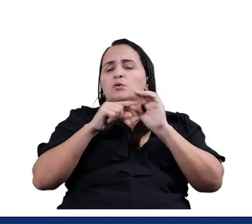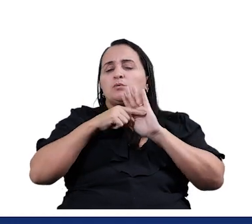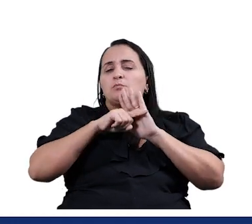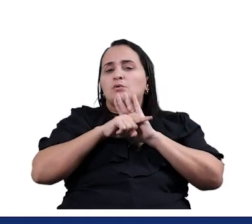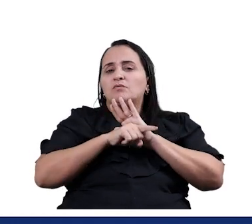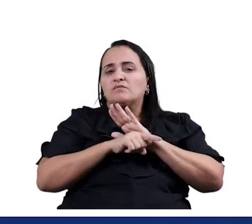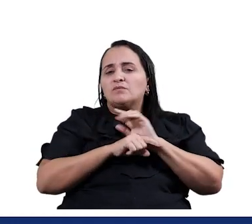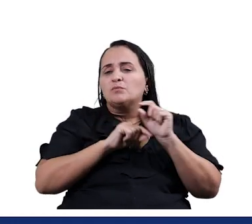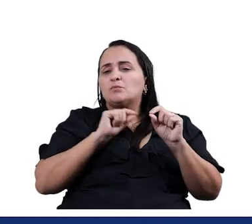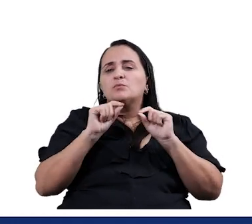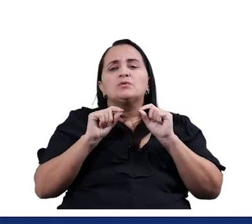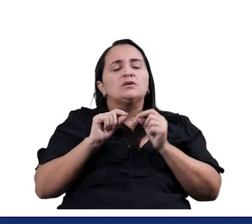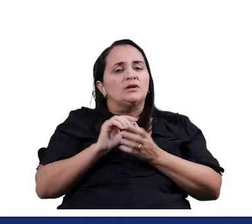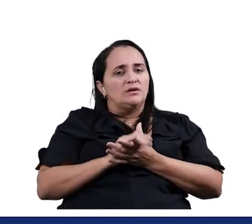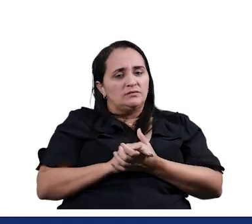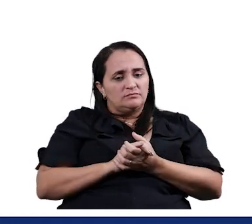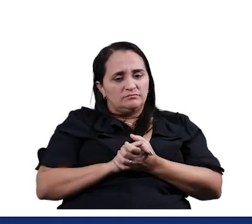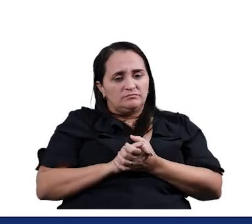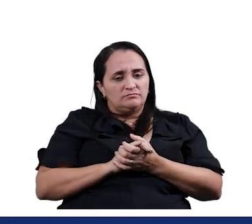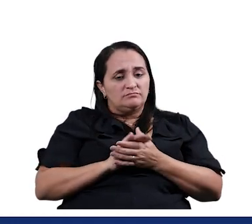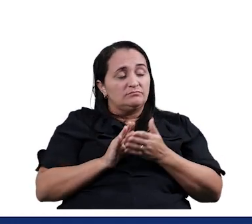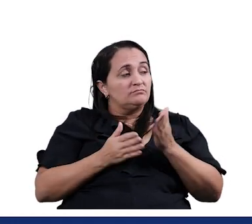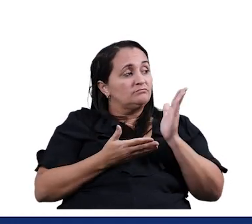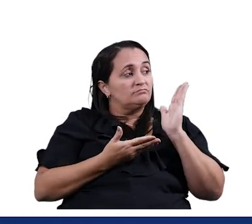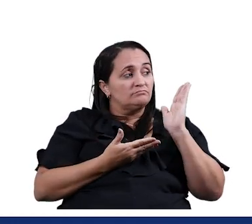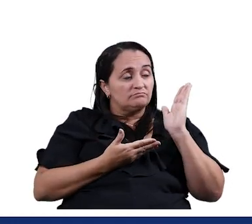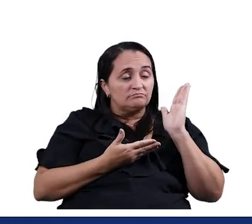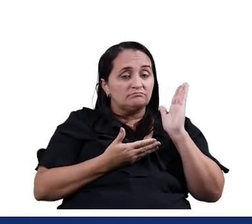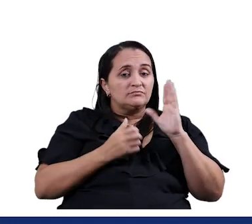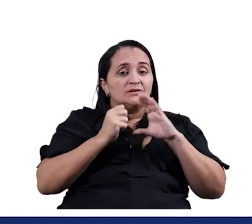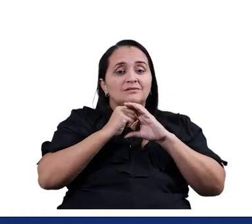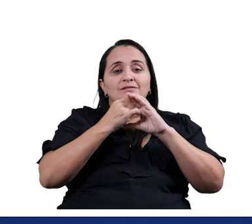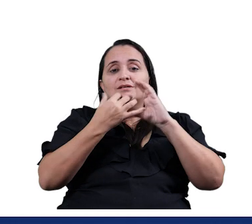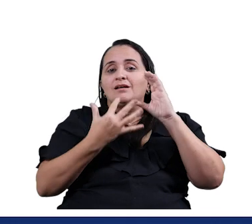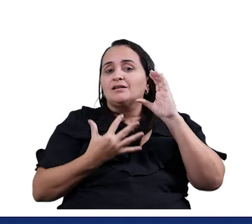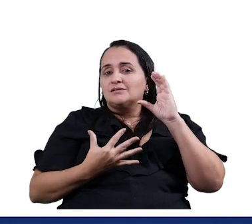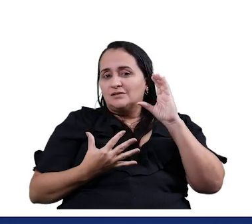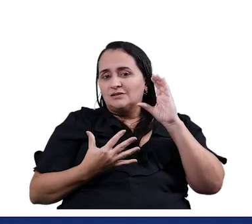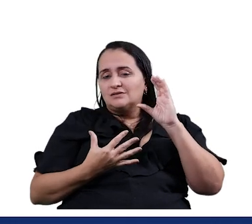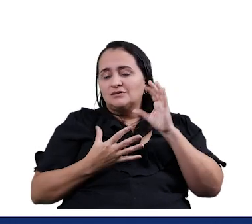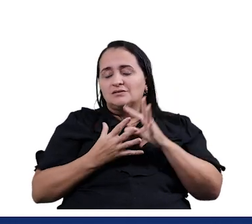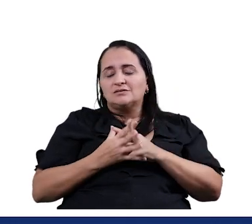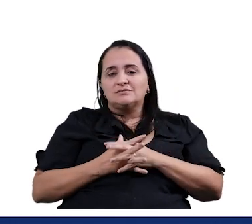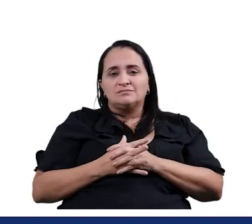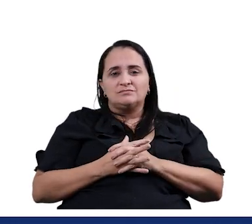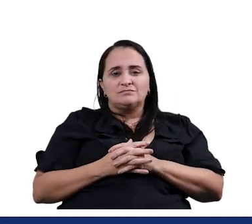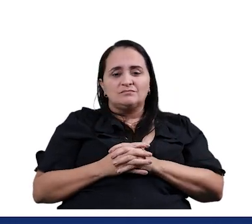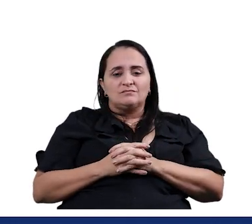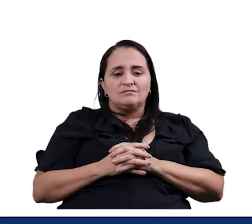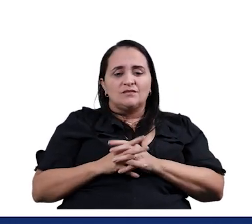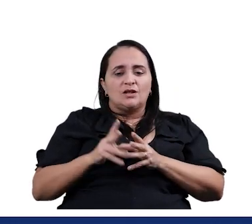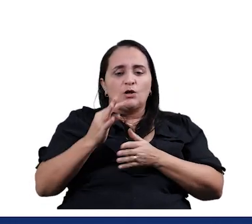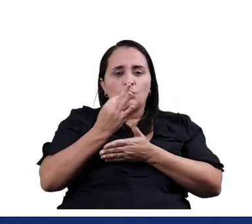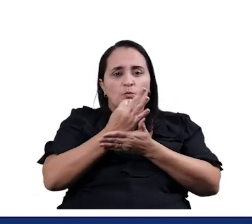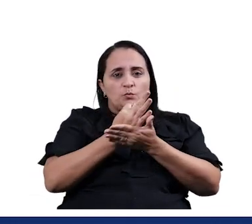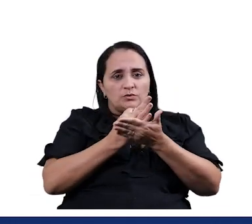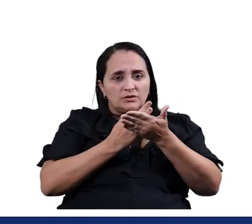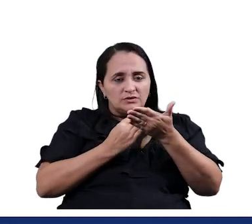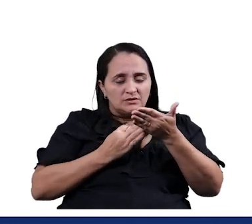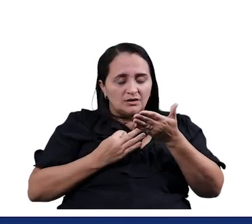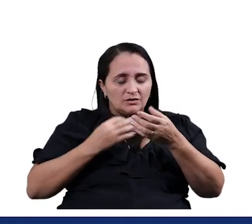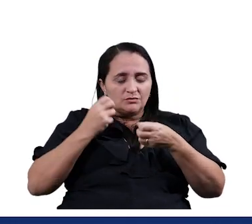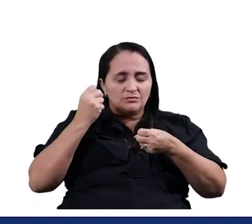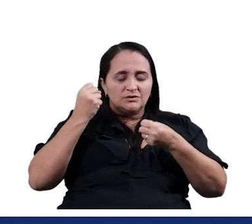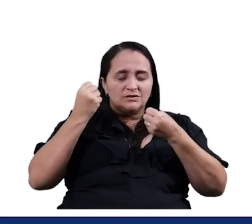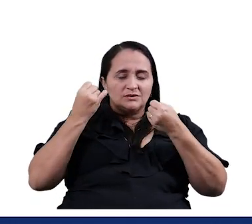uma biografia. E aqui estão as características de uma biografia. É um texto que narra